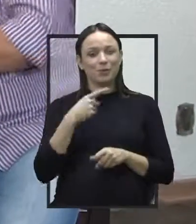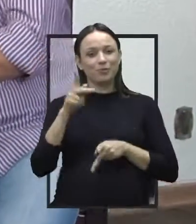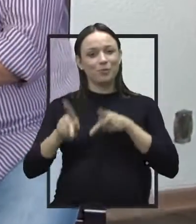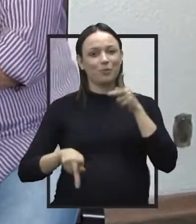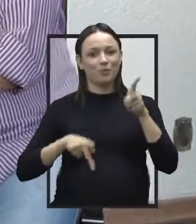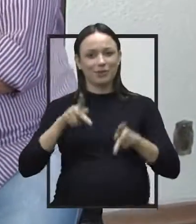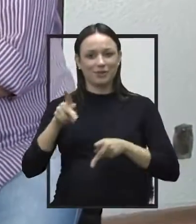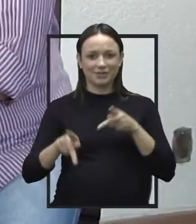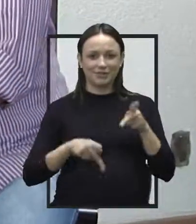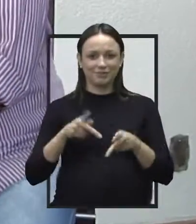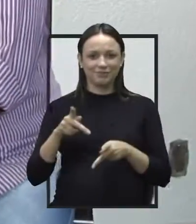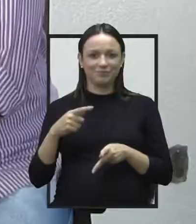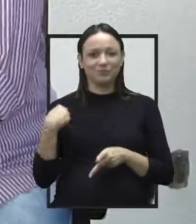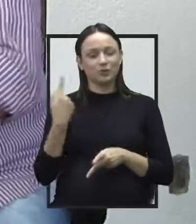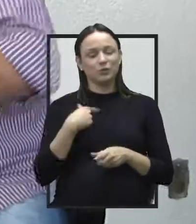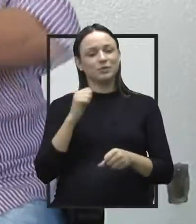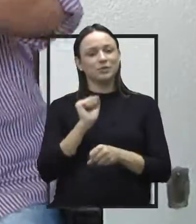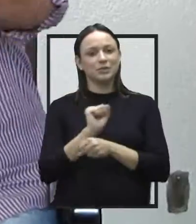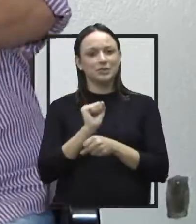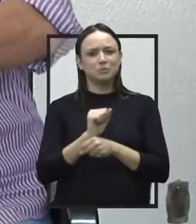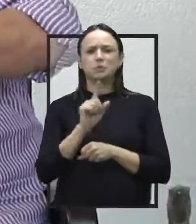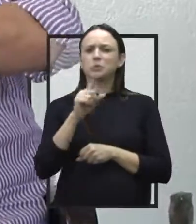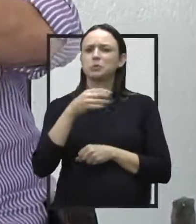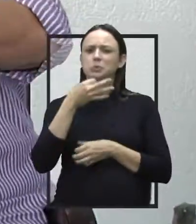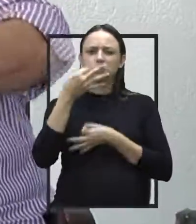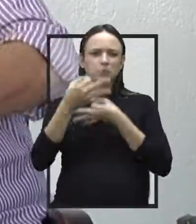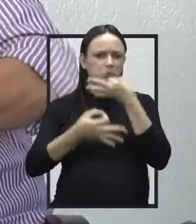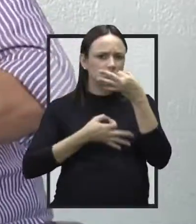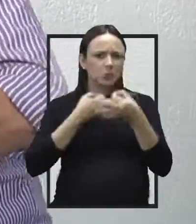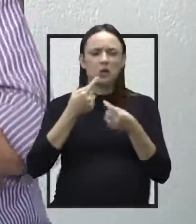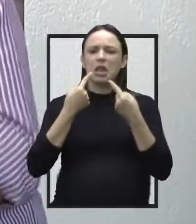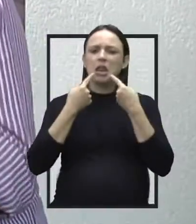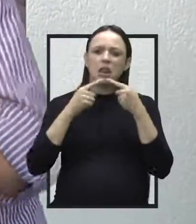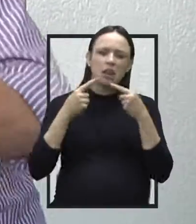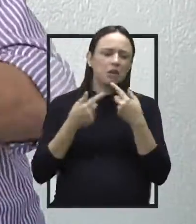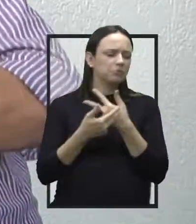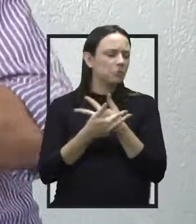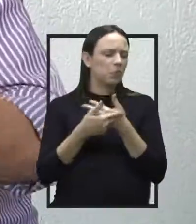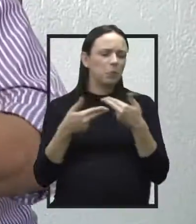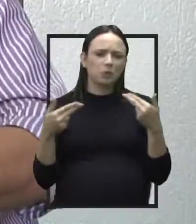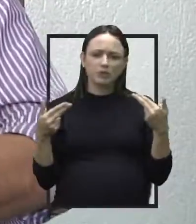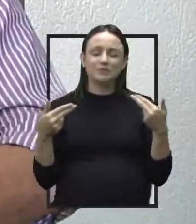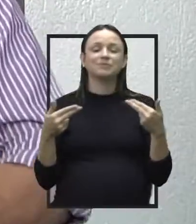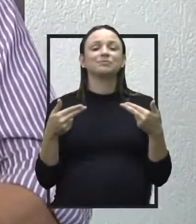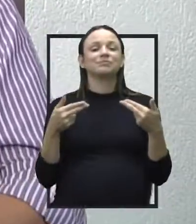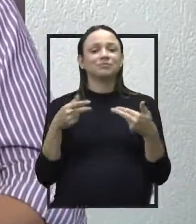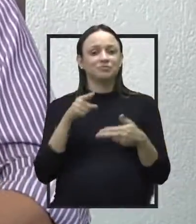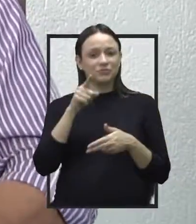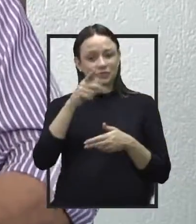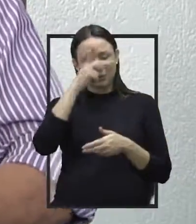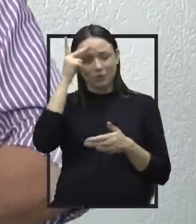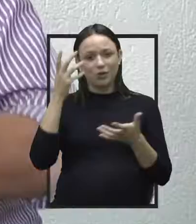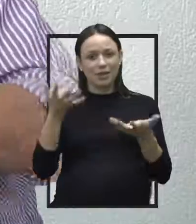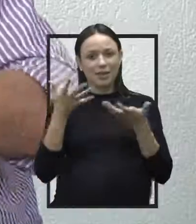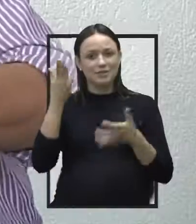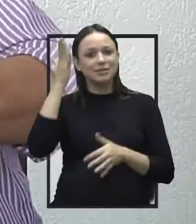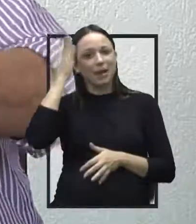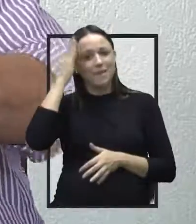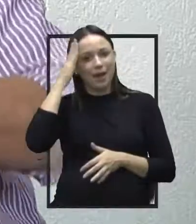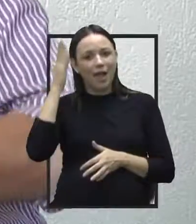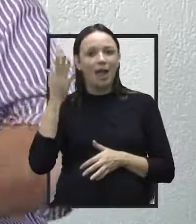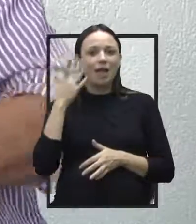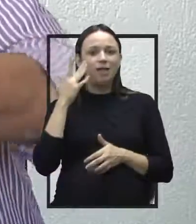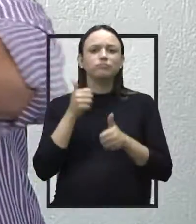população também, e aqui esperando aí sugestões, críticas, enfim, algumas coisas que as pessoas quiserem saber,